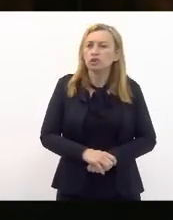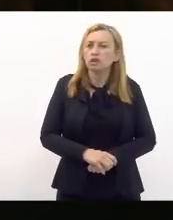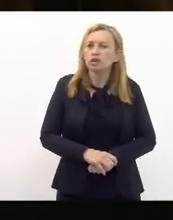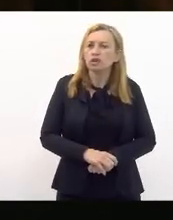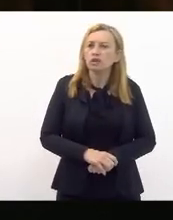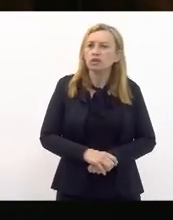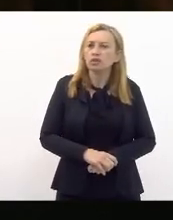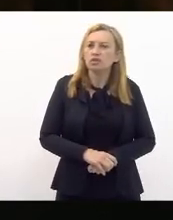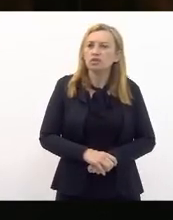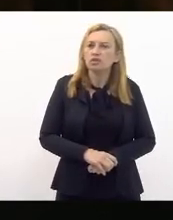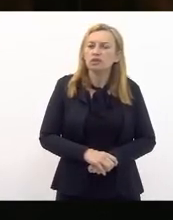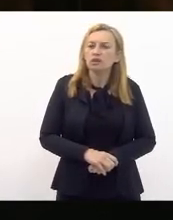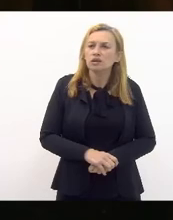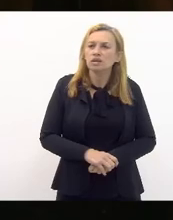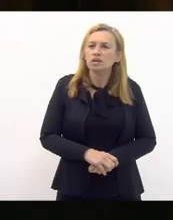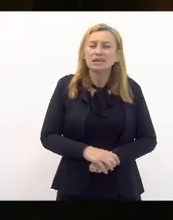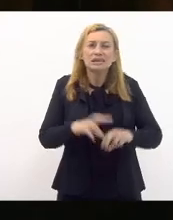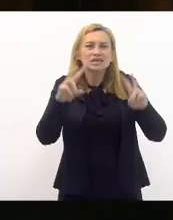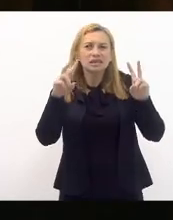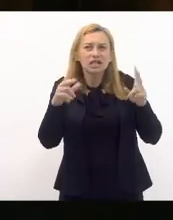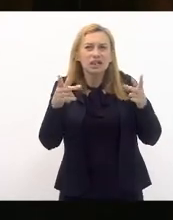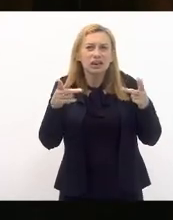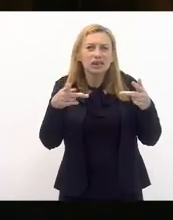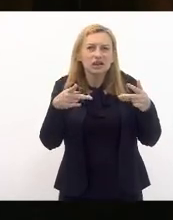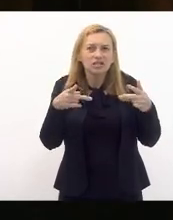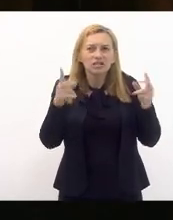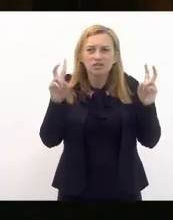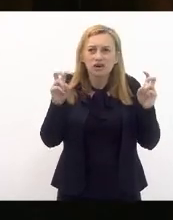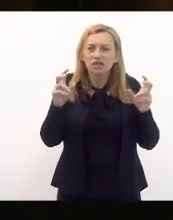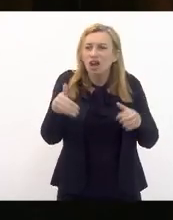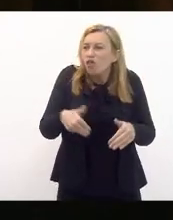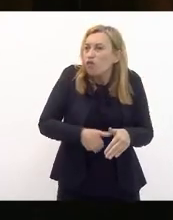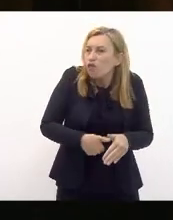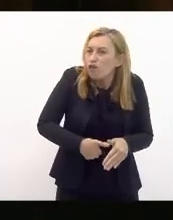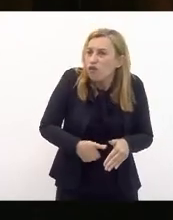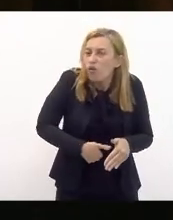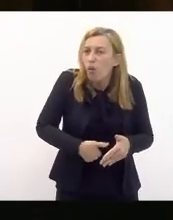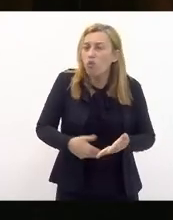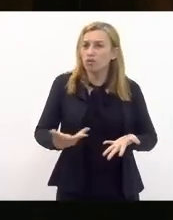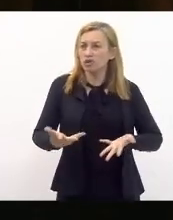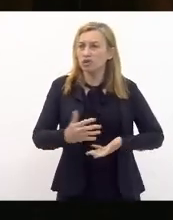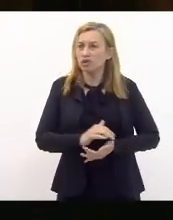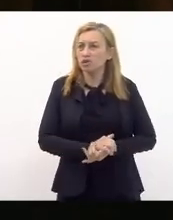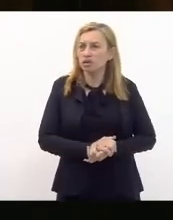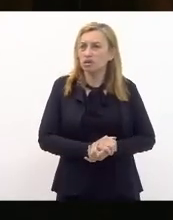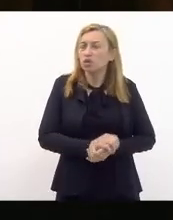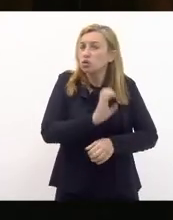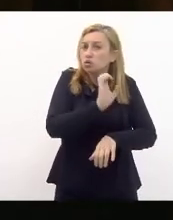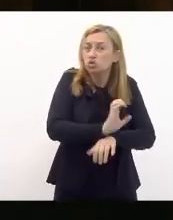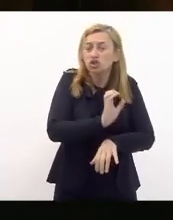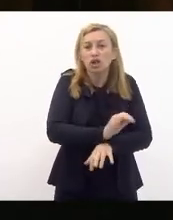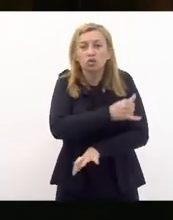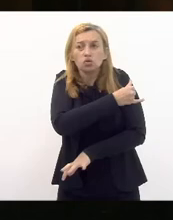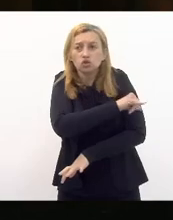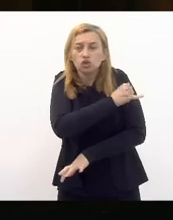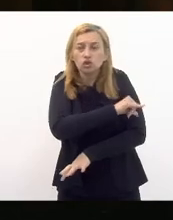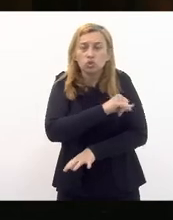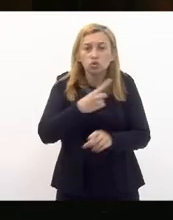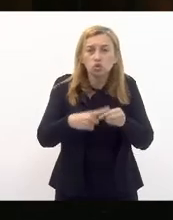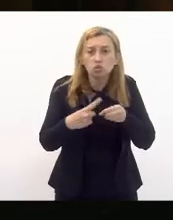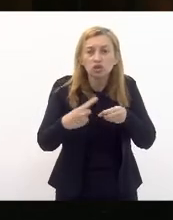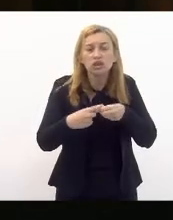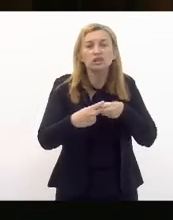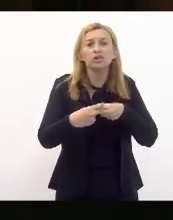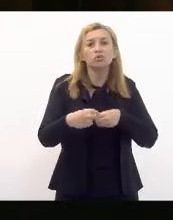nessa essa questão da Fome que aflige né o estado do Rio de Janeiro os municípios